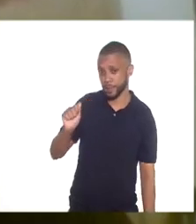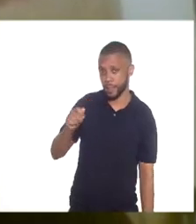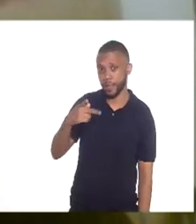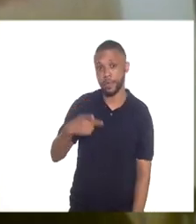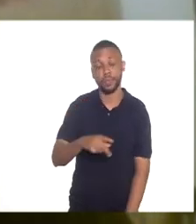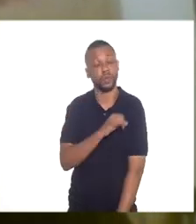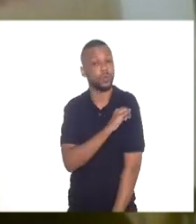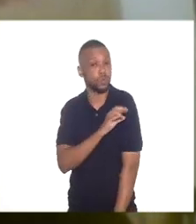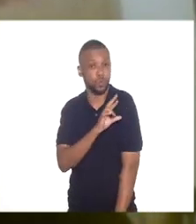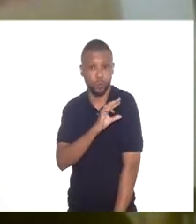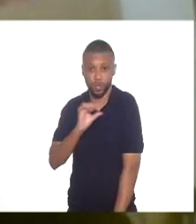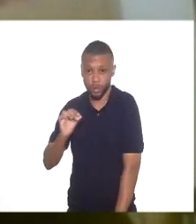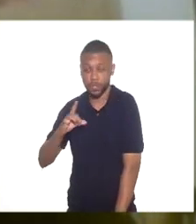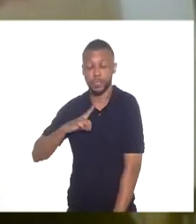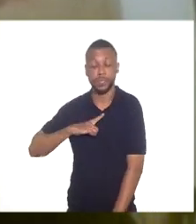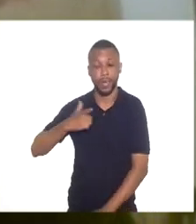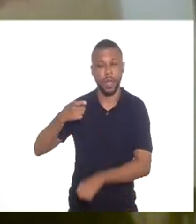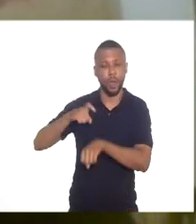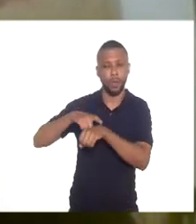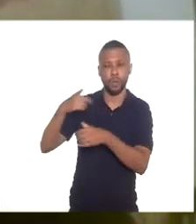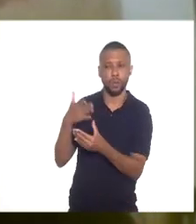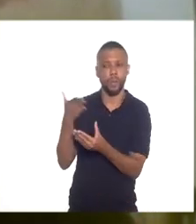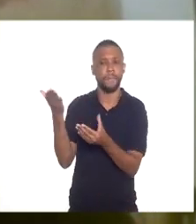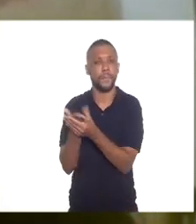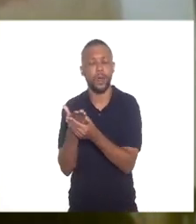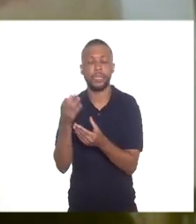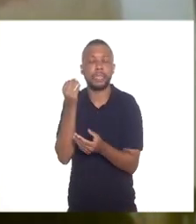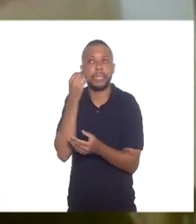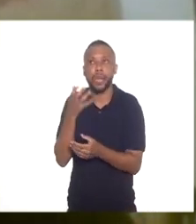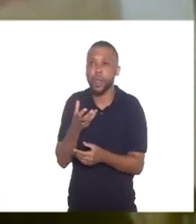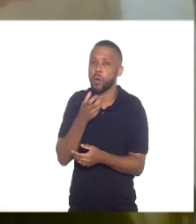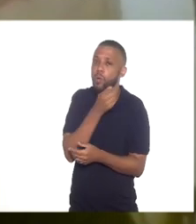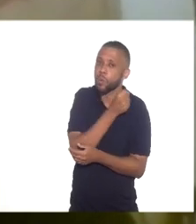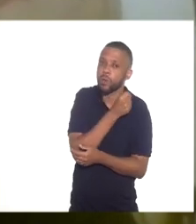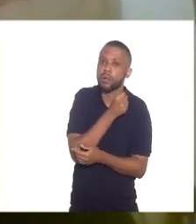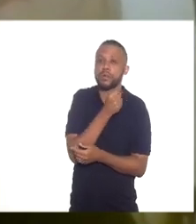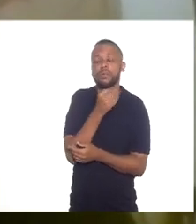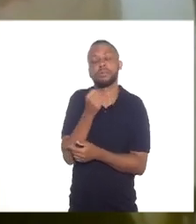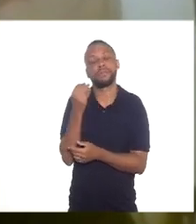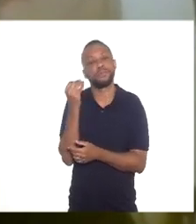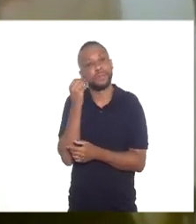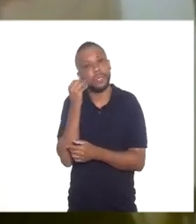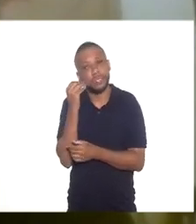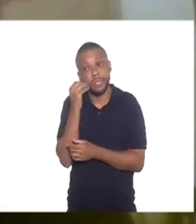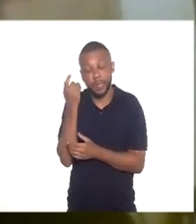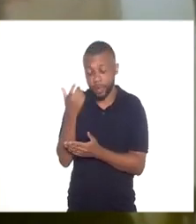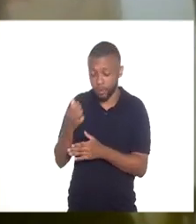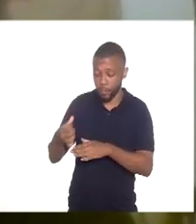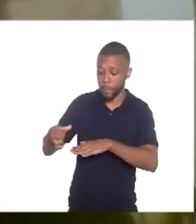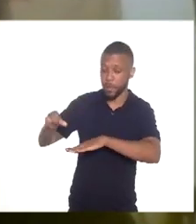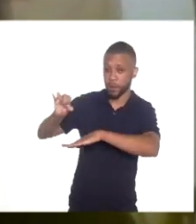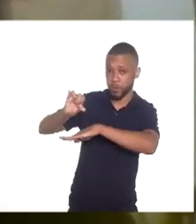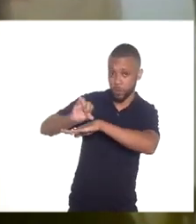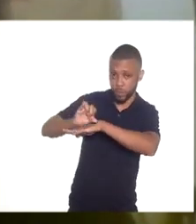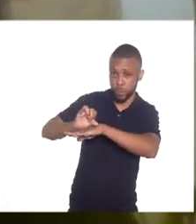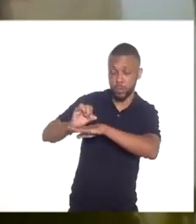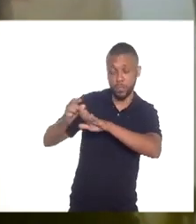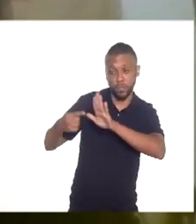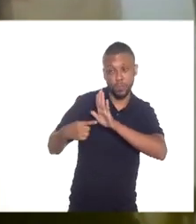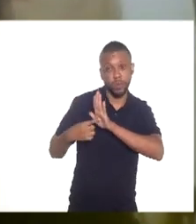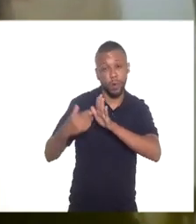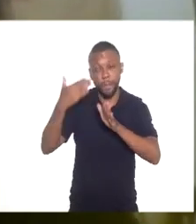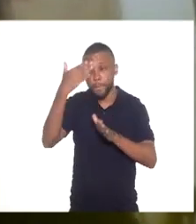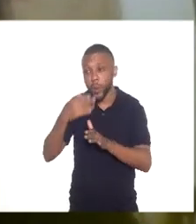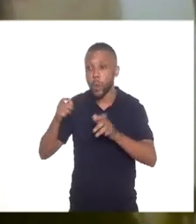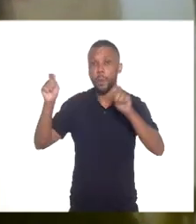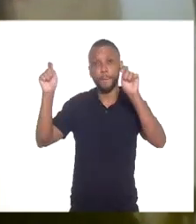tem recuperação judicial, com uma instalação que se mostrou eficiente, com